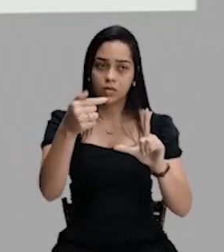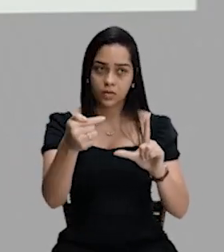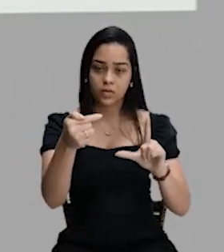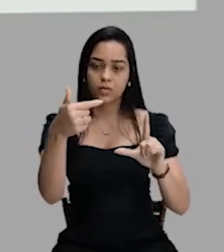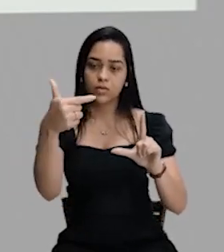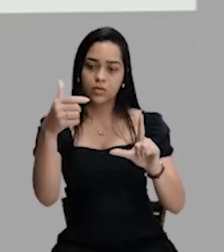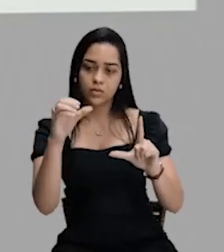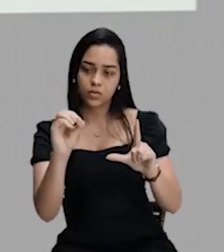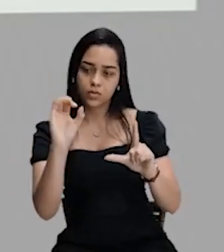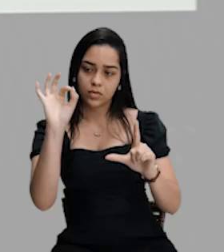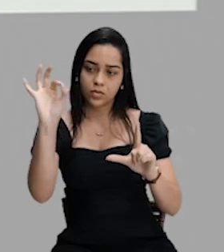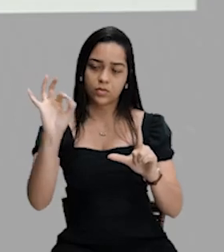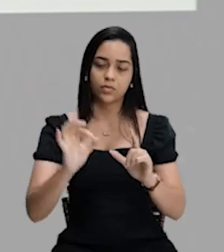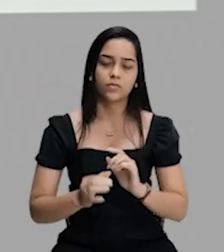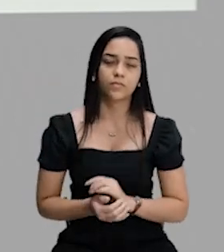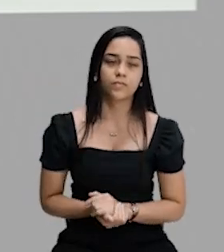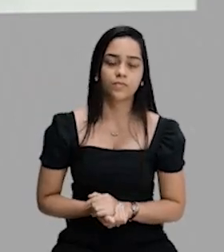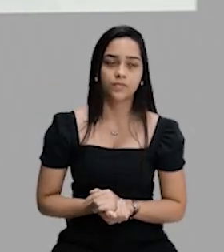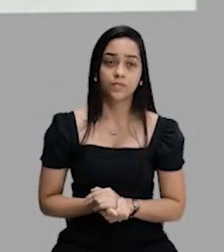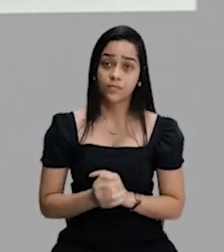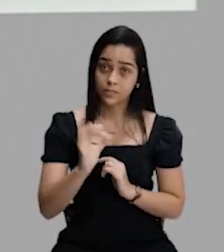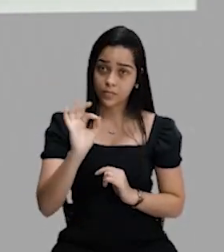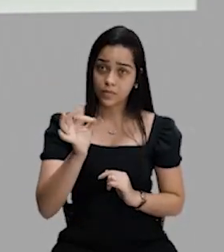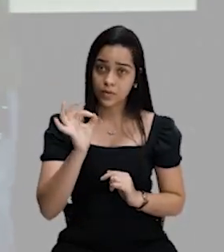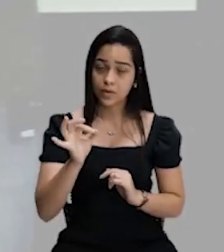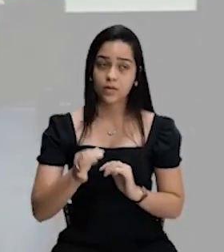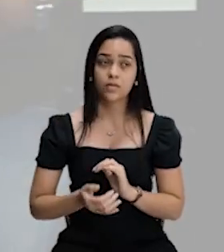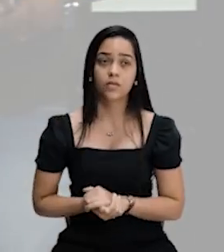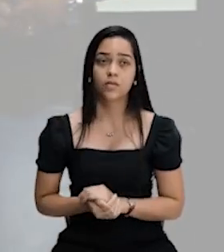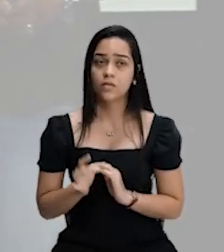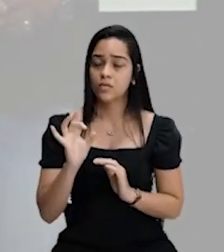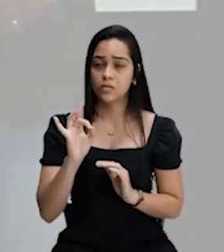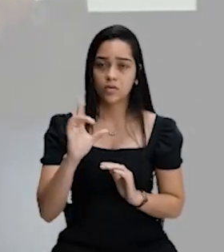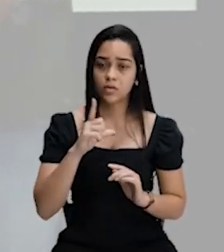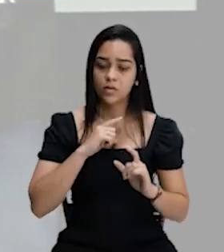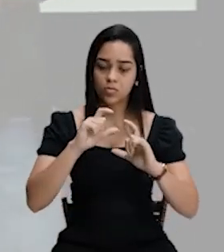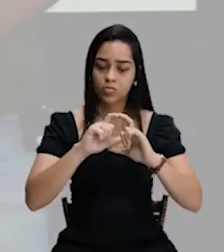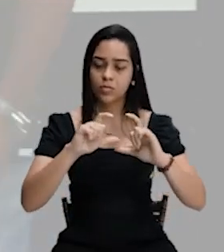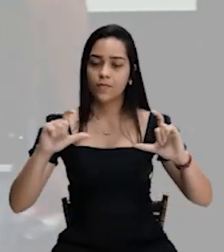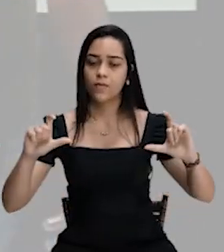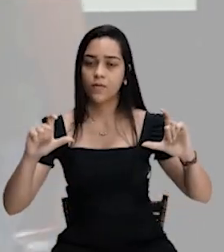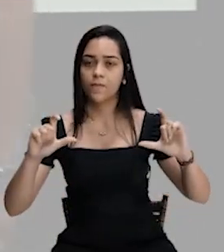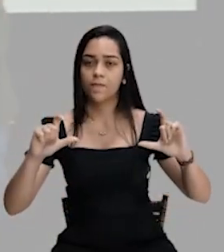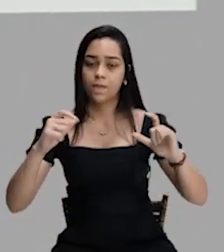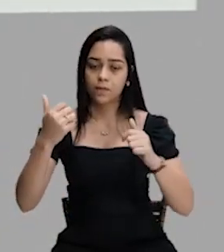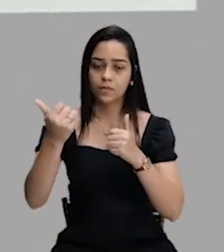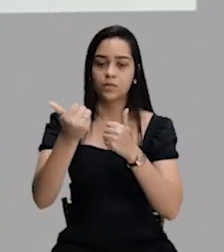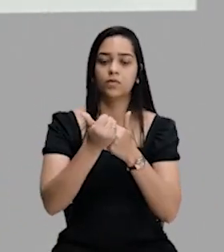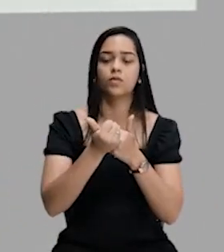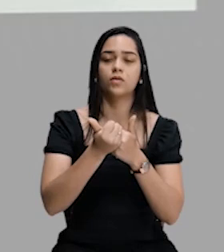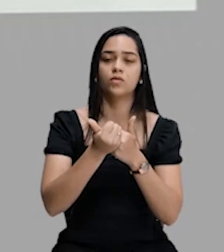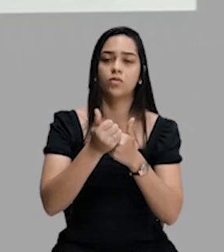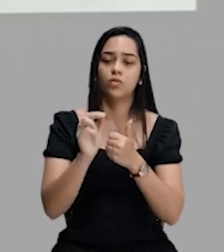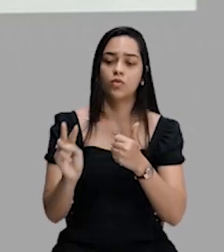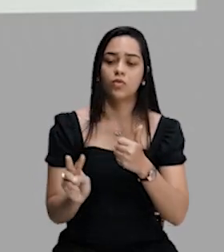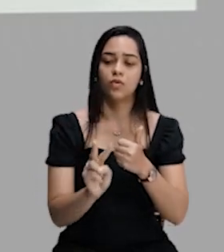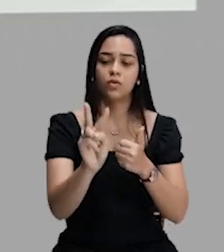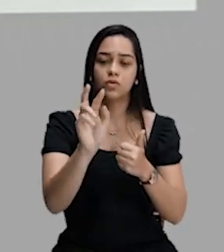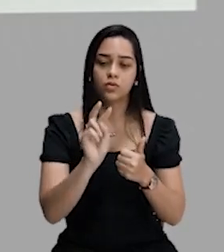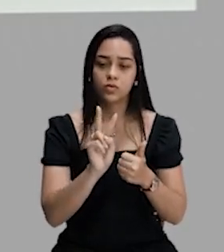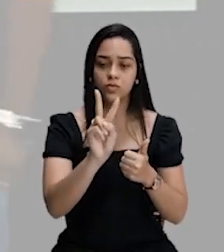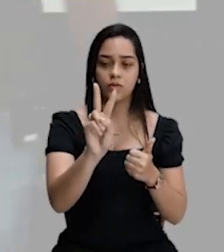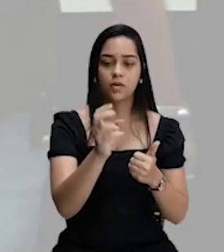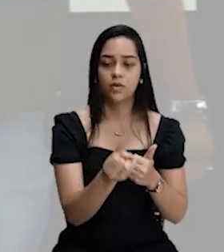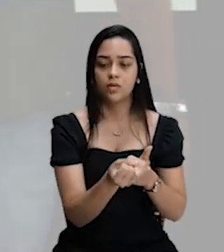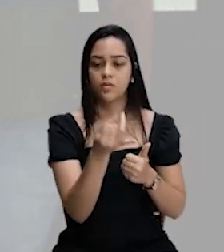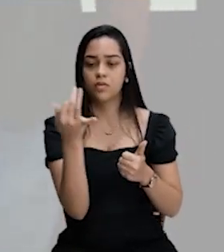720 graus certo só aplicar a fórmula substituir o valor de v